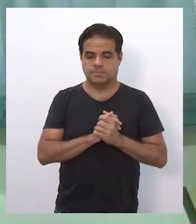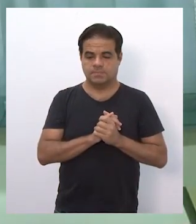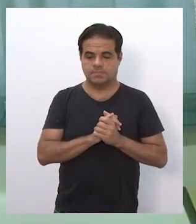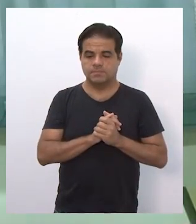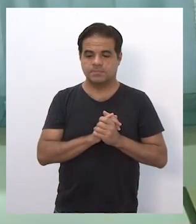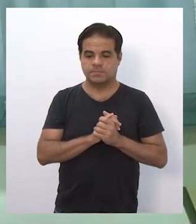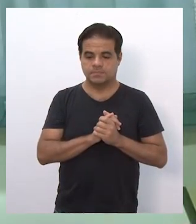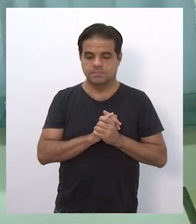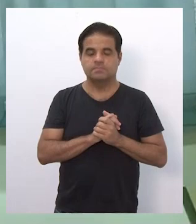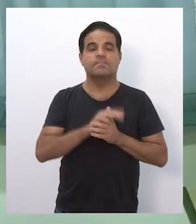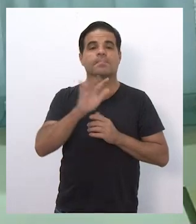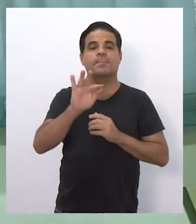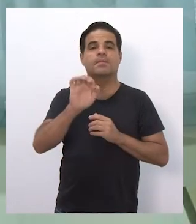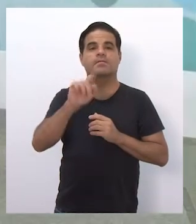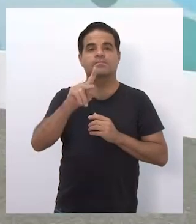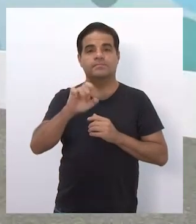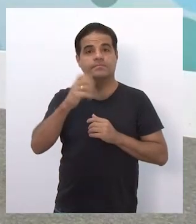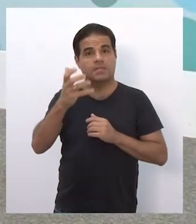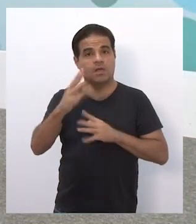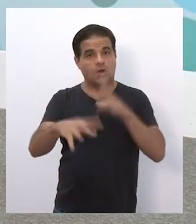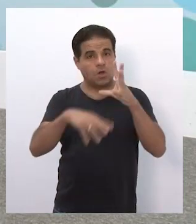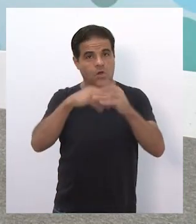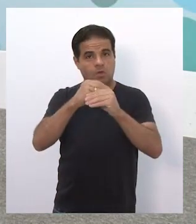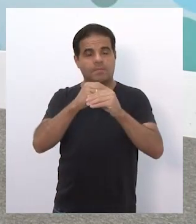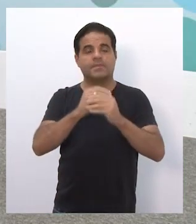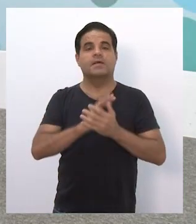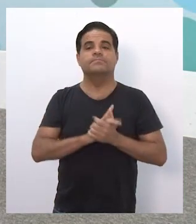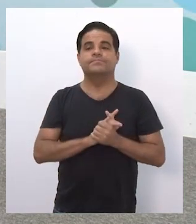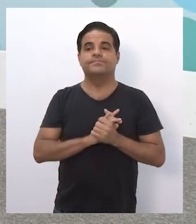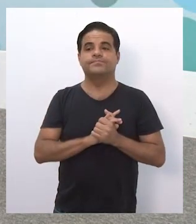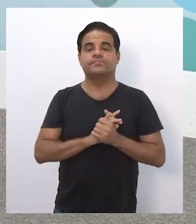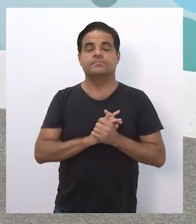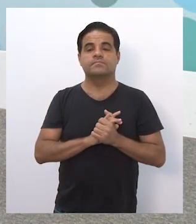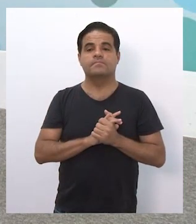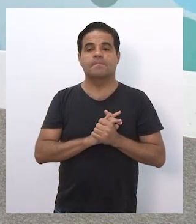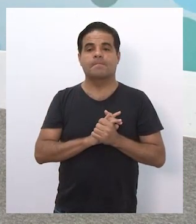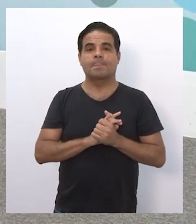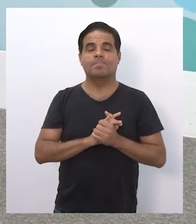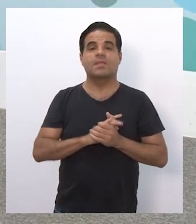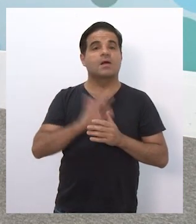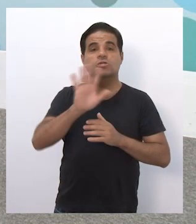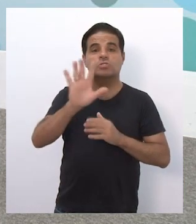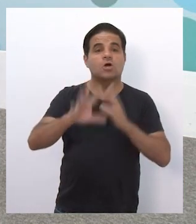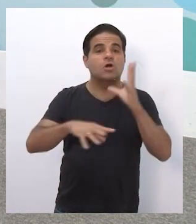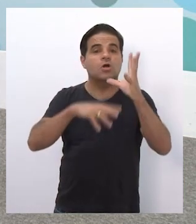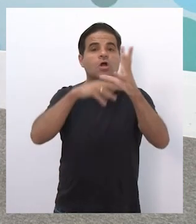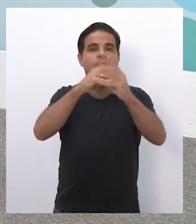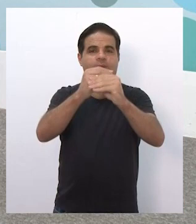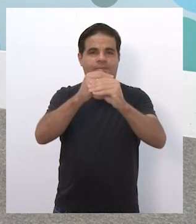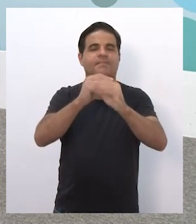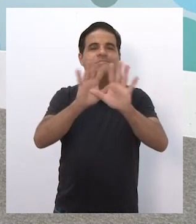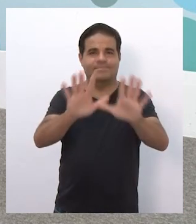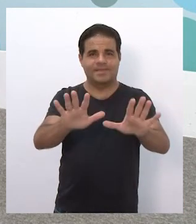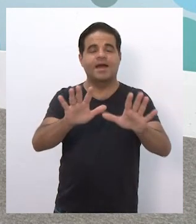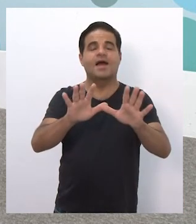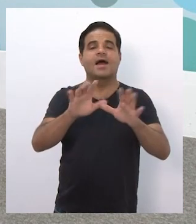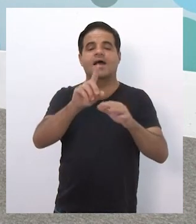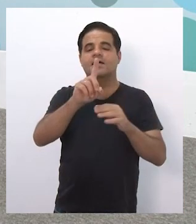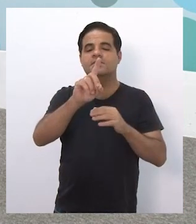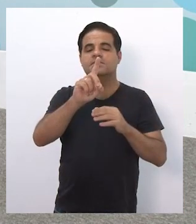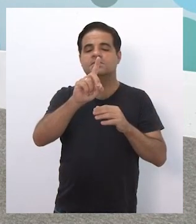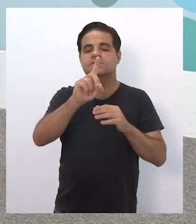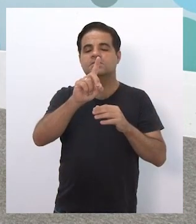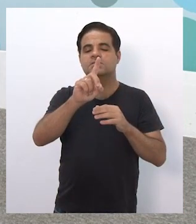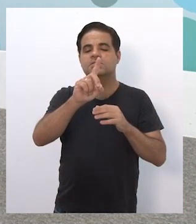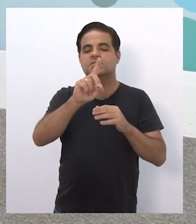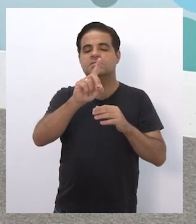Felipe, se quiser falar alguma coisa, complementar não sei um se eu pouquinho. respondi. Respondeu. Só para complementar um pouquinho, Diego, é